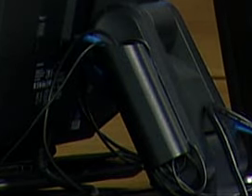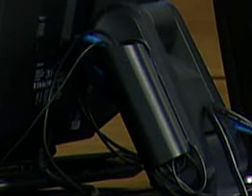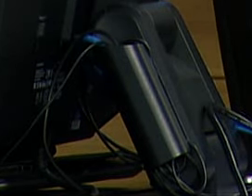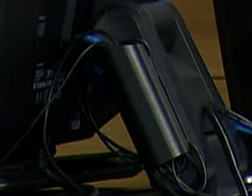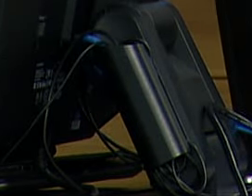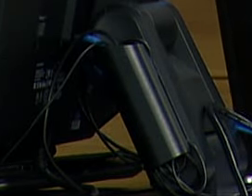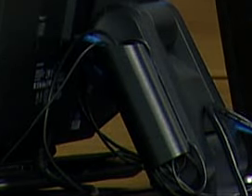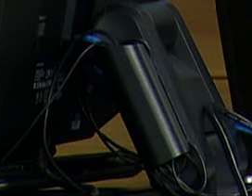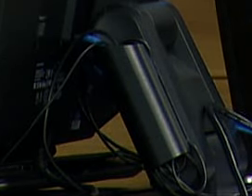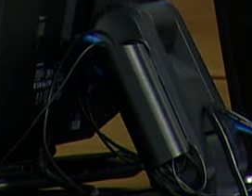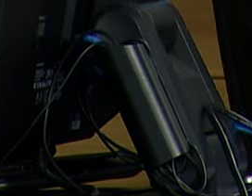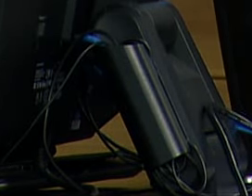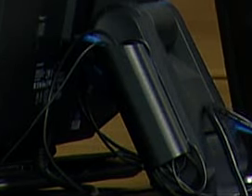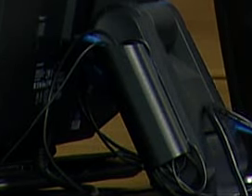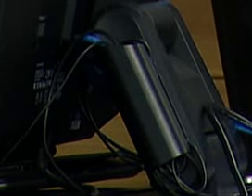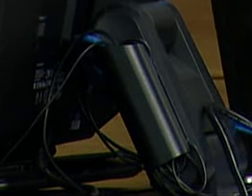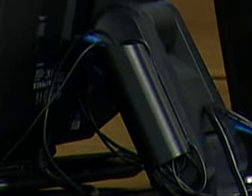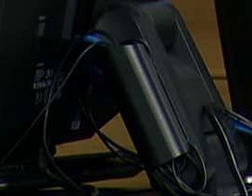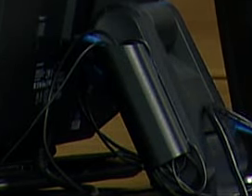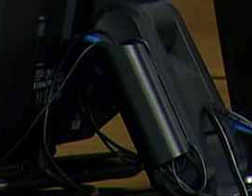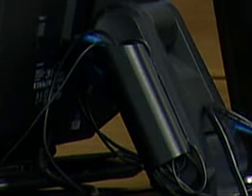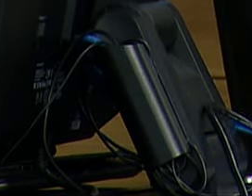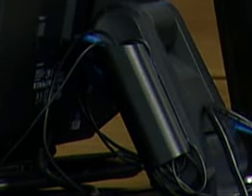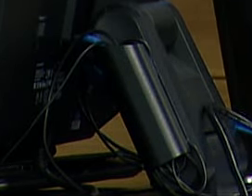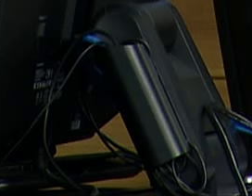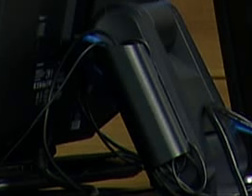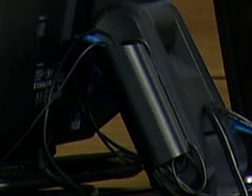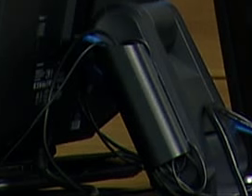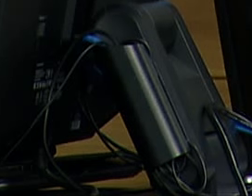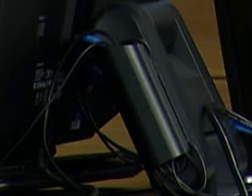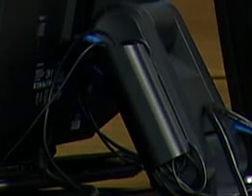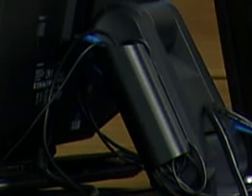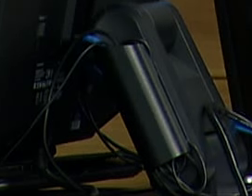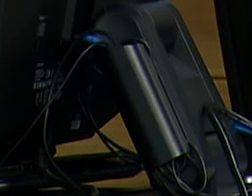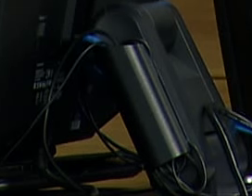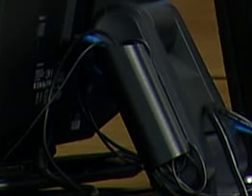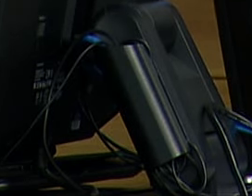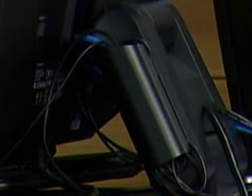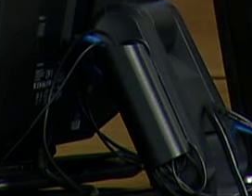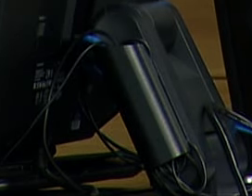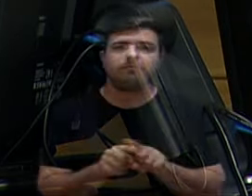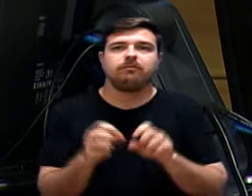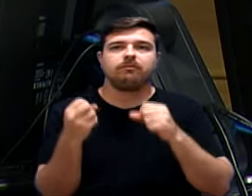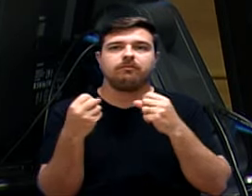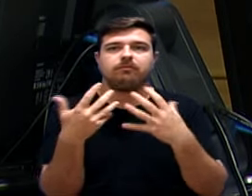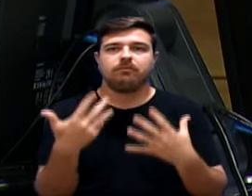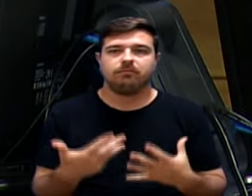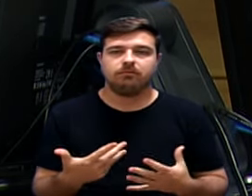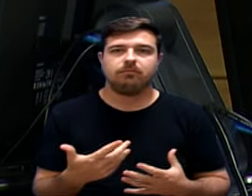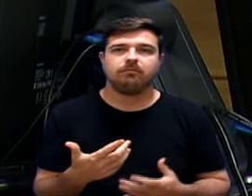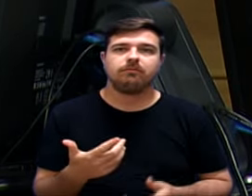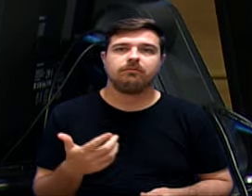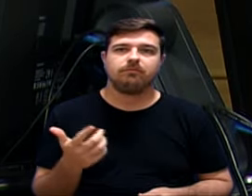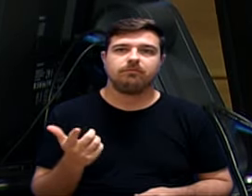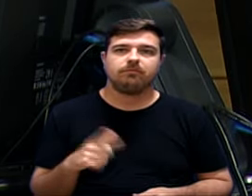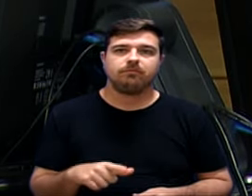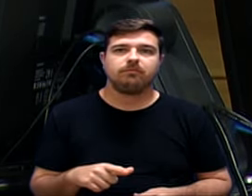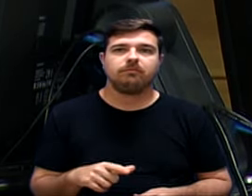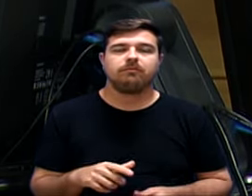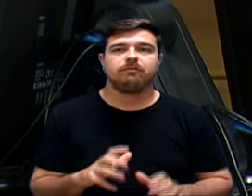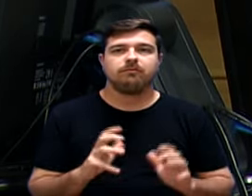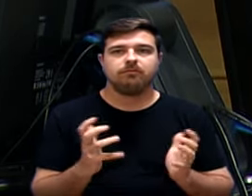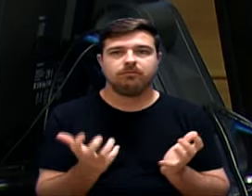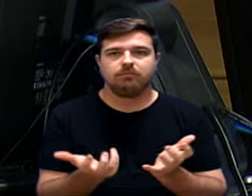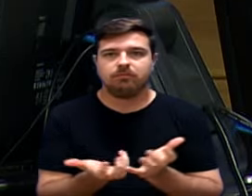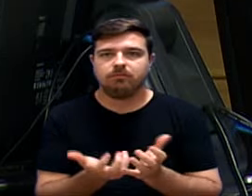dentro até do traçado do macrozoneamento outro que eu ia queria colocar além da recomposição da cobertura vegetal das